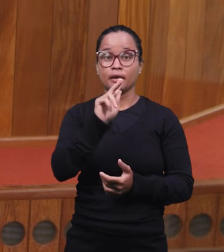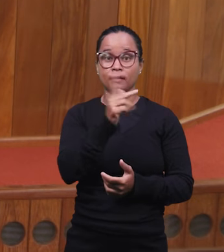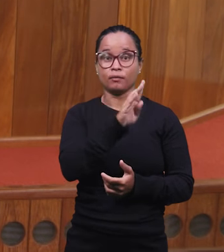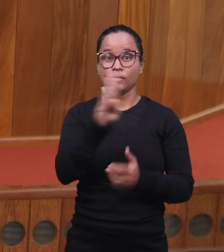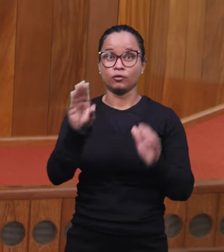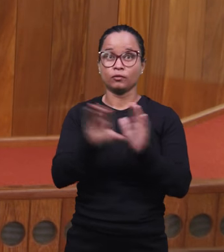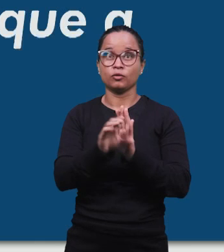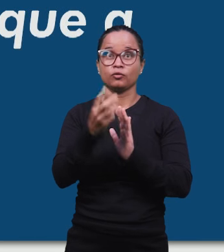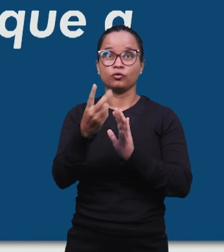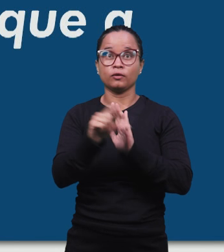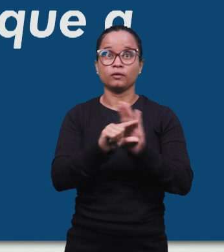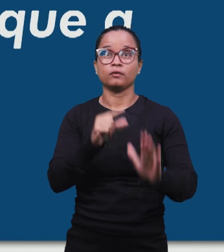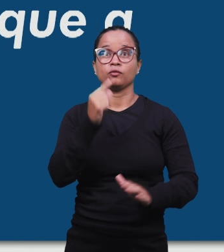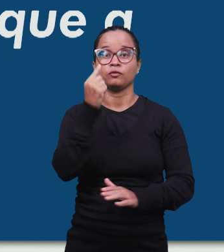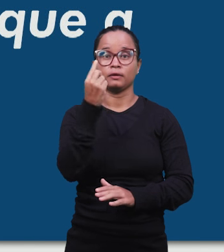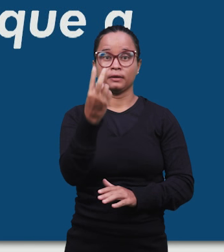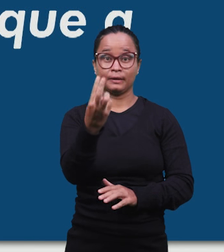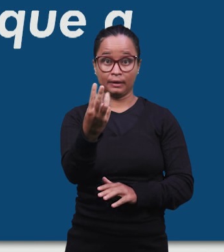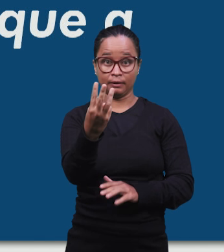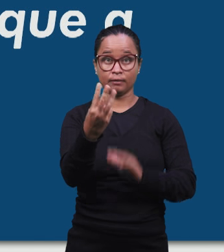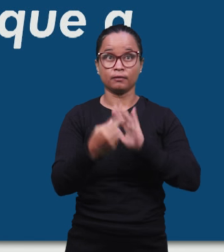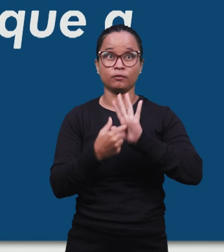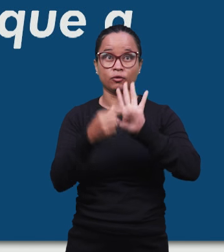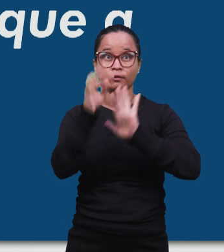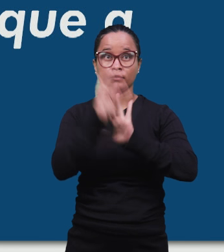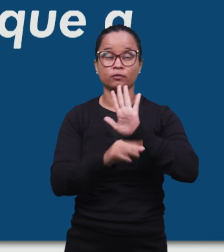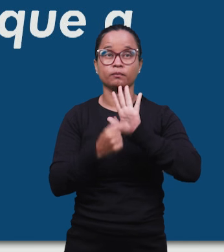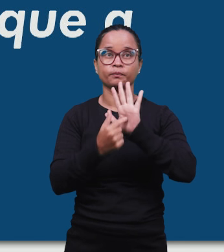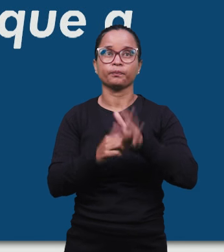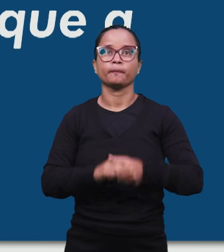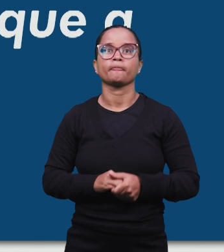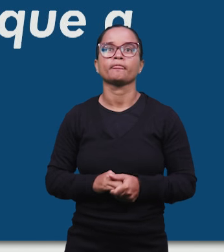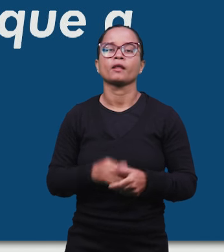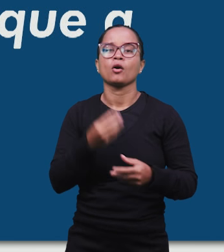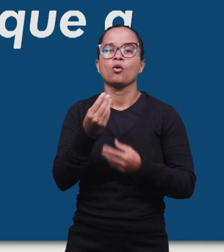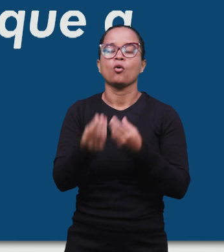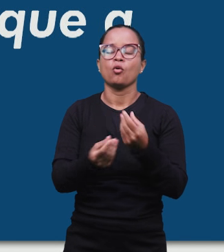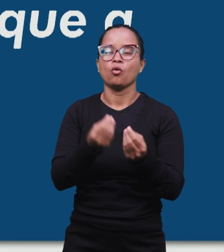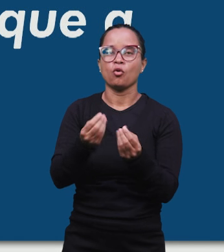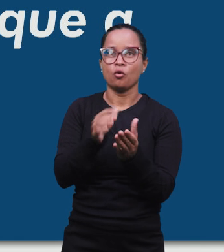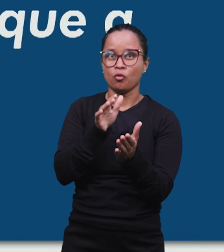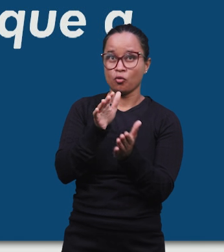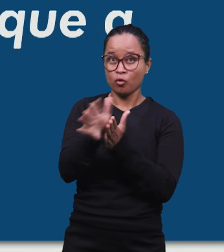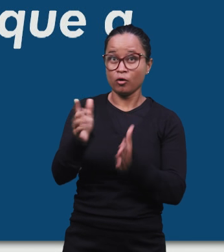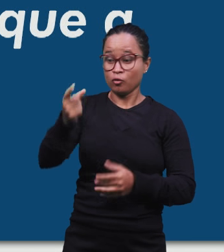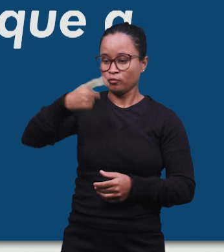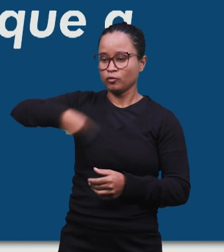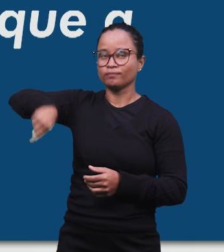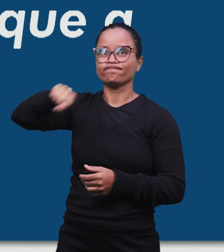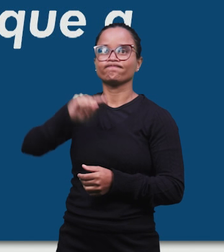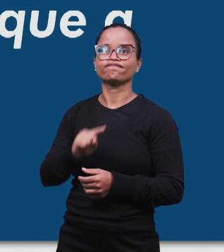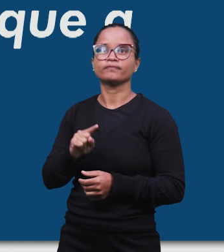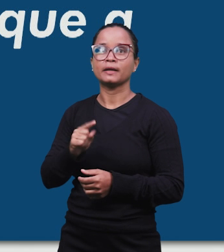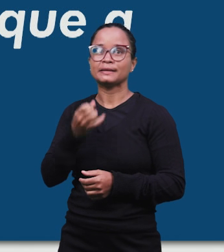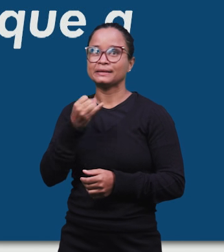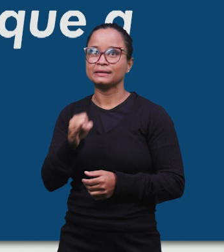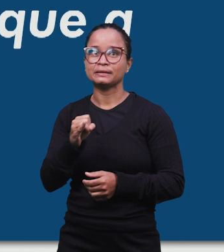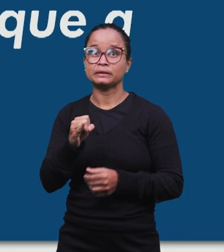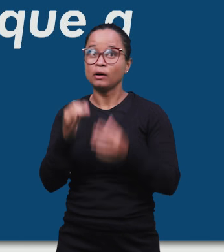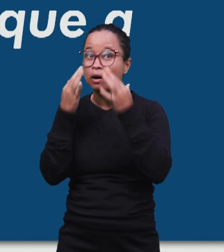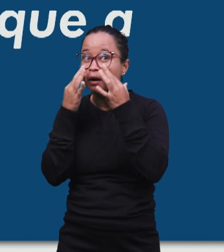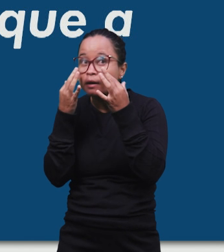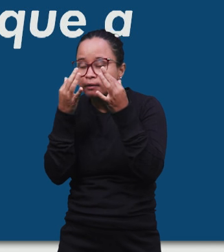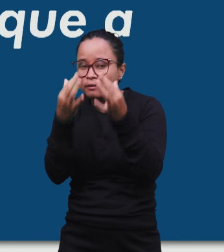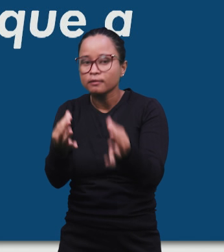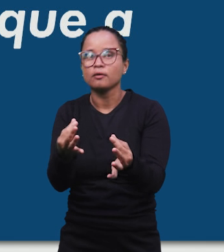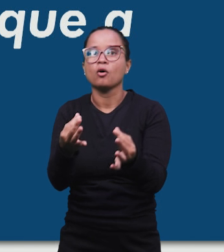2, versículo 3. Vamos ler, leiamos juntos. Como escaparemos nós, se